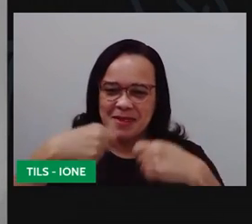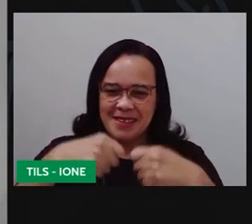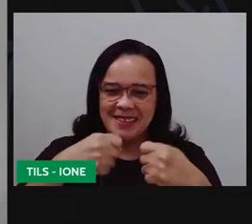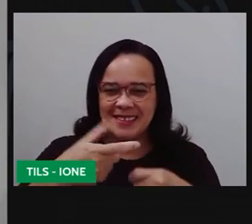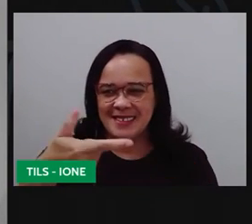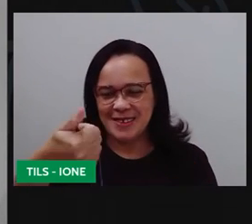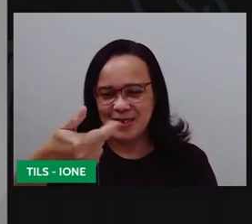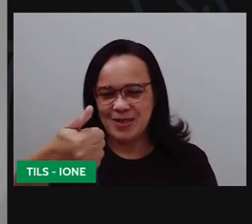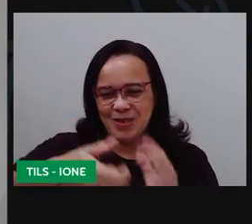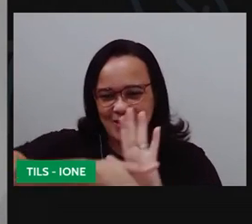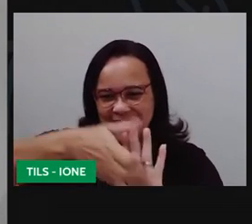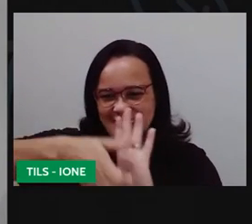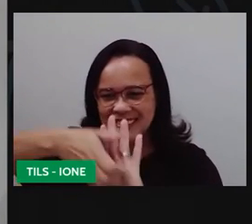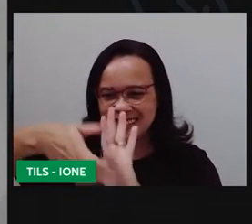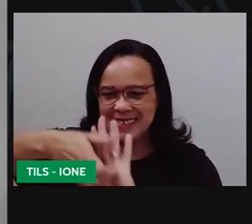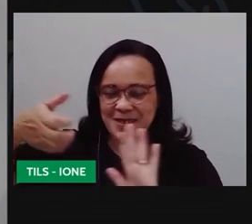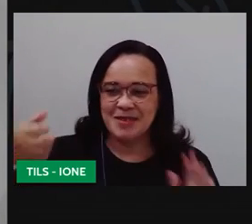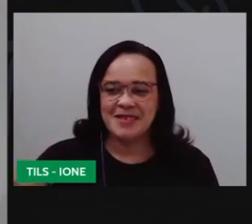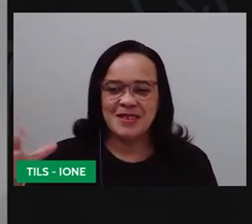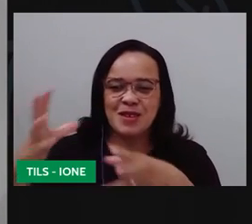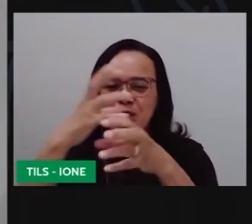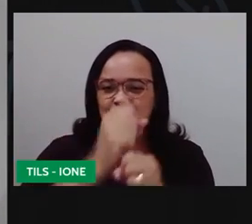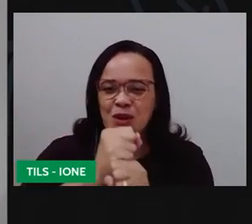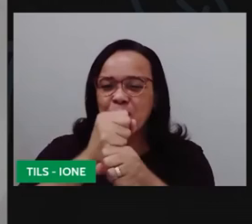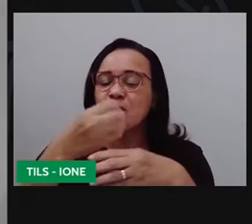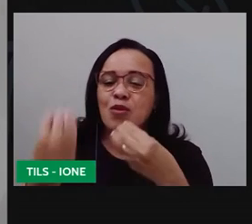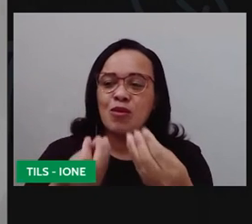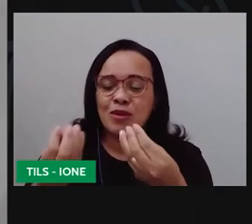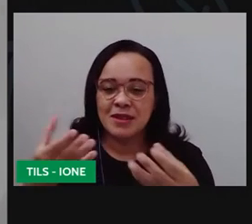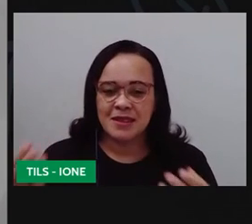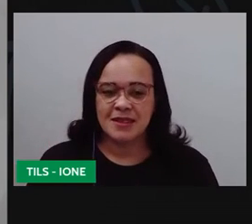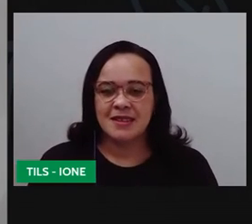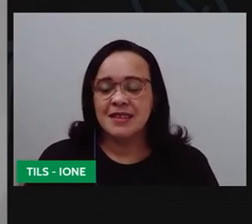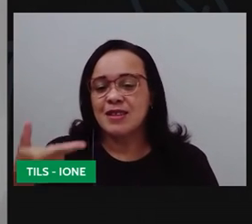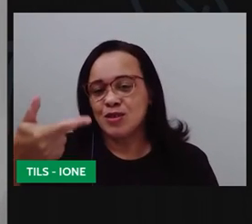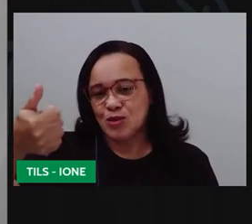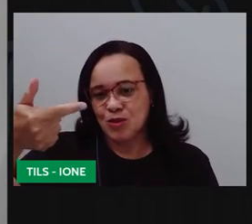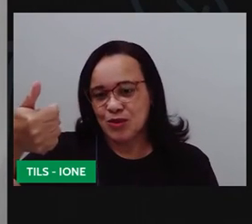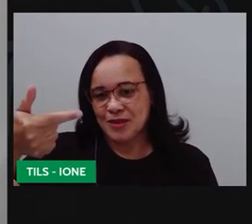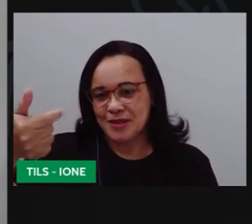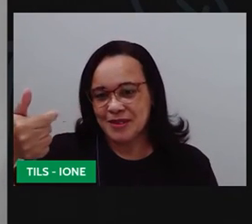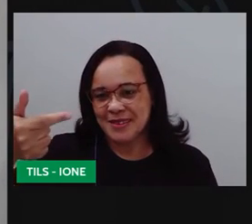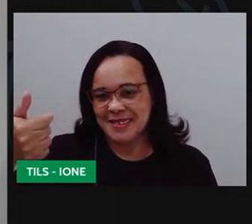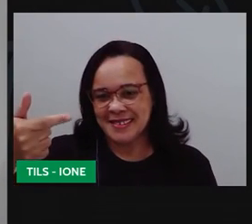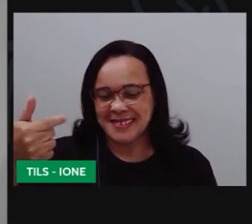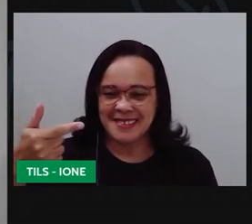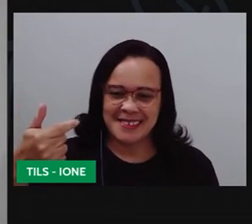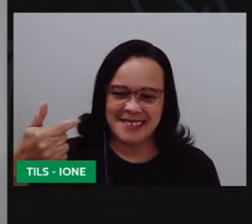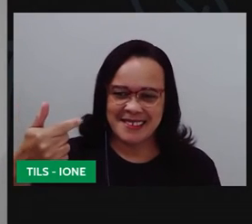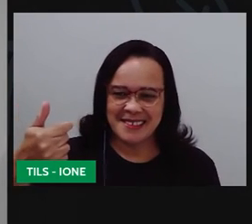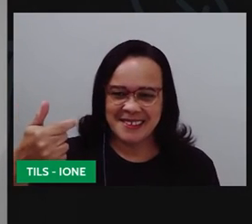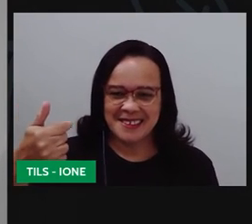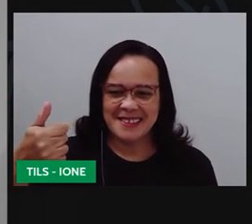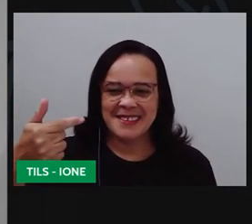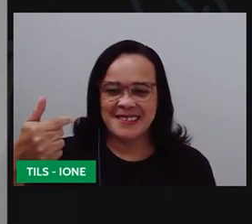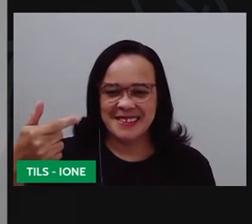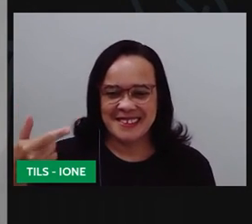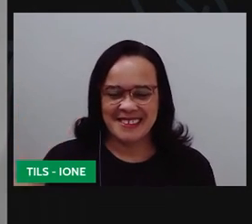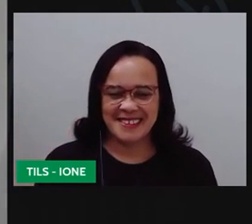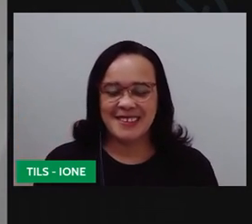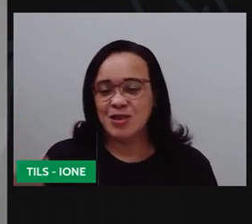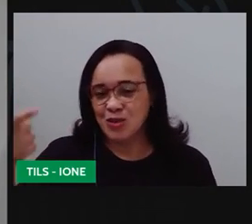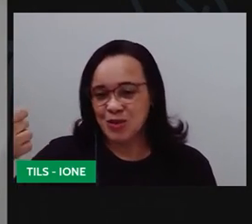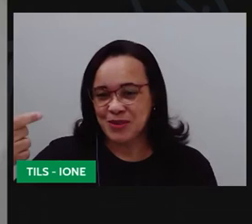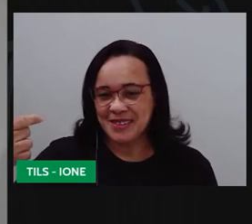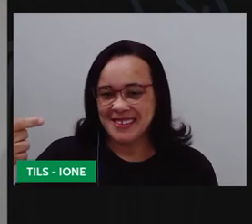tá então isso aqui da quanto Ó 12 né pra vai suspender um pouquinho quadro